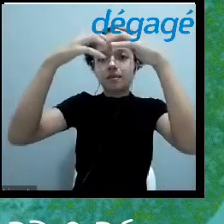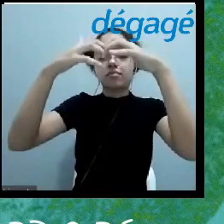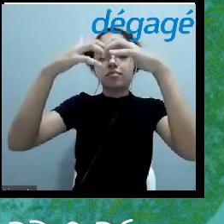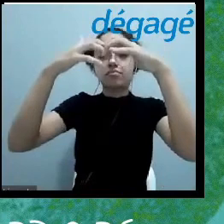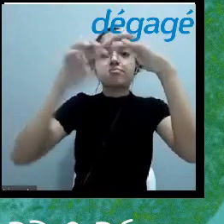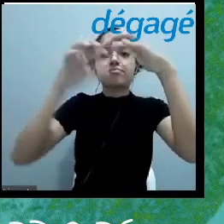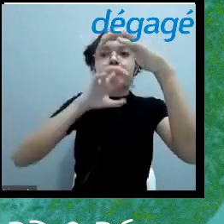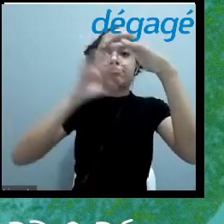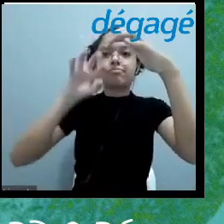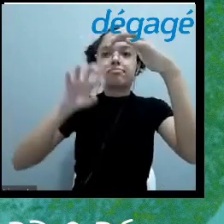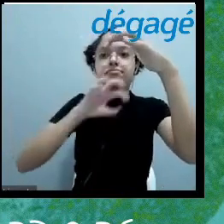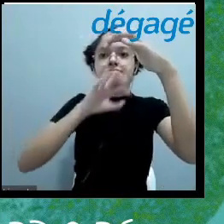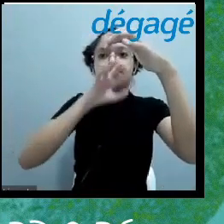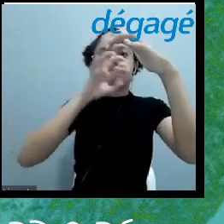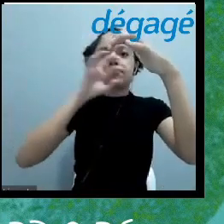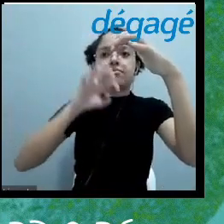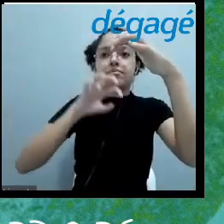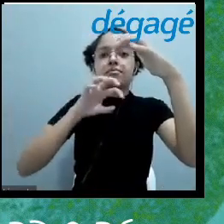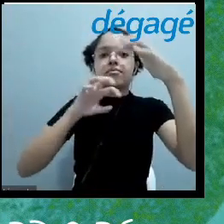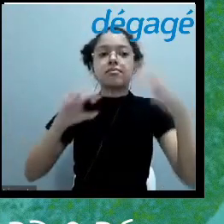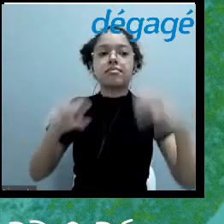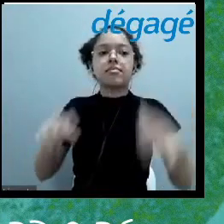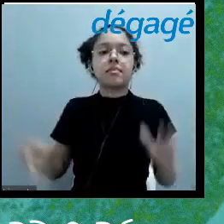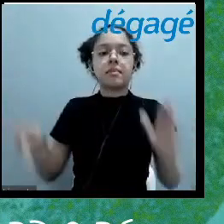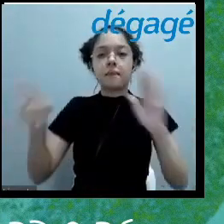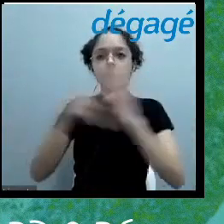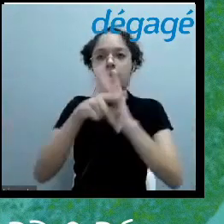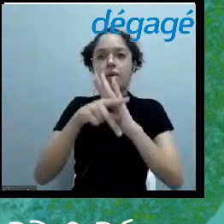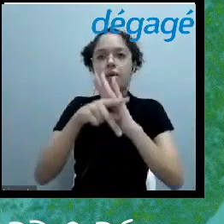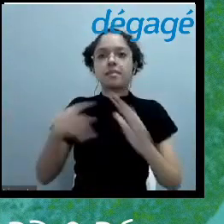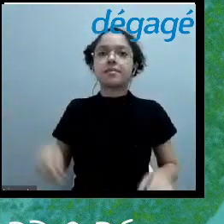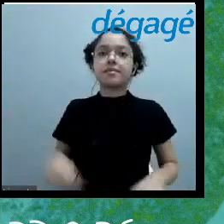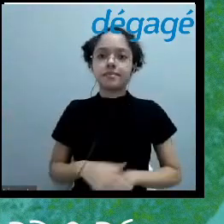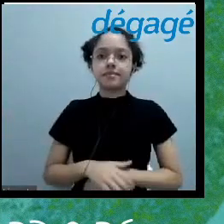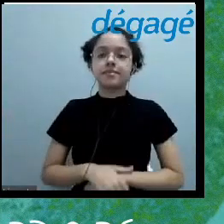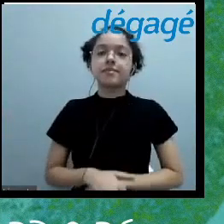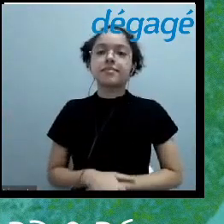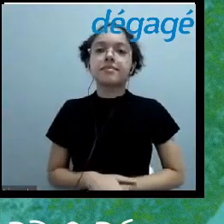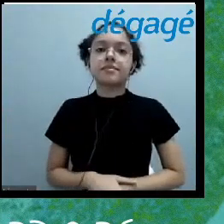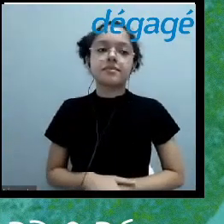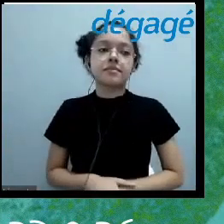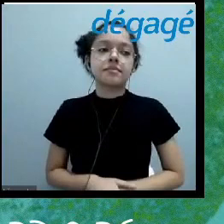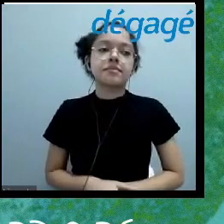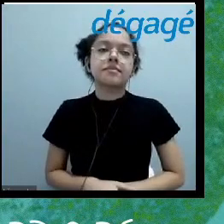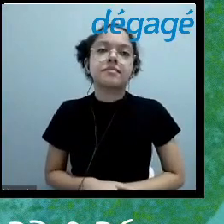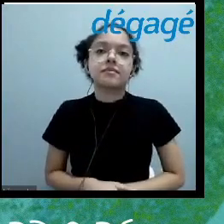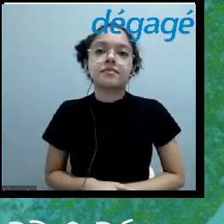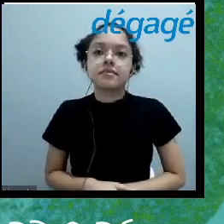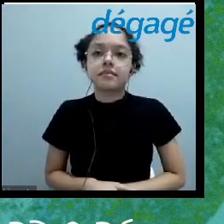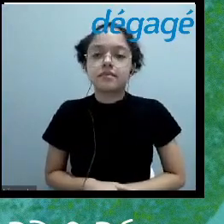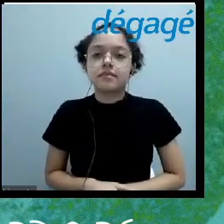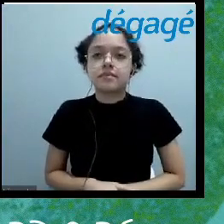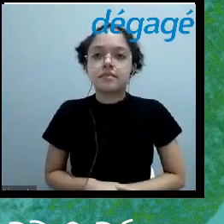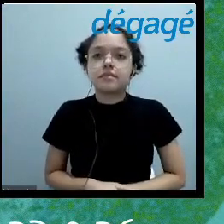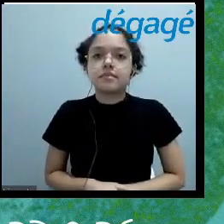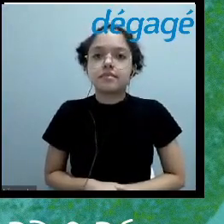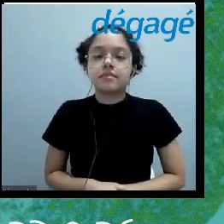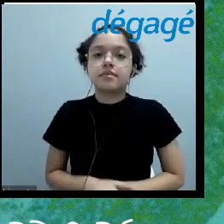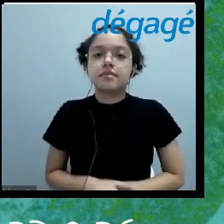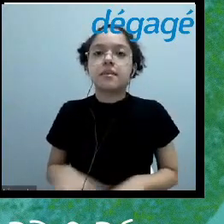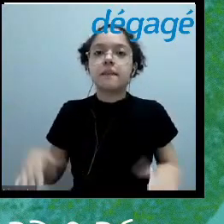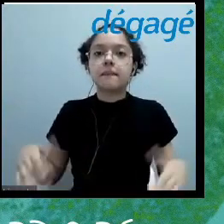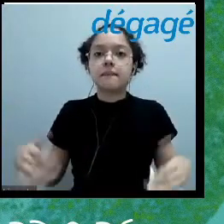Temos ainda 16 minutos. 16, né? Tá. Okay. Então, é isso. Eu acho